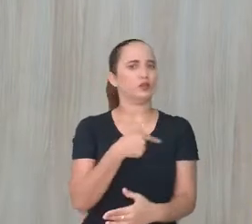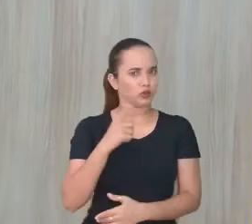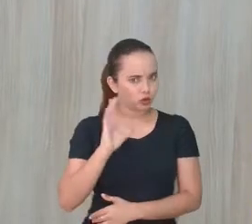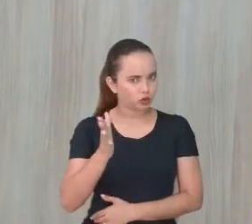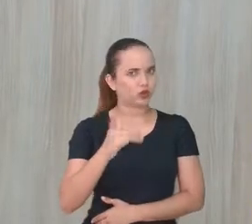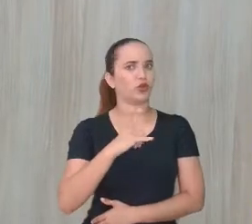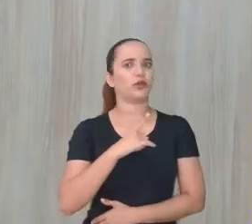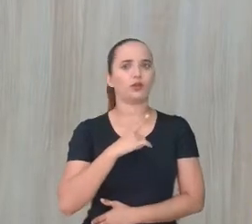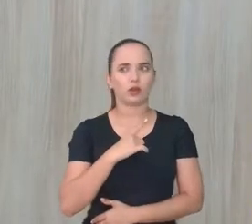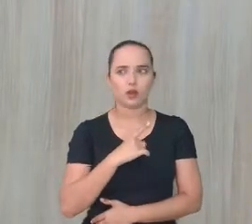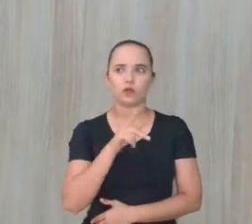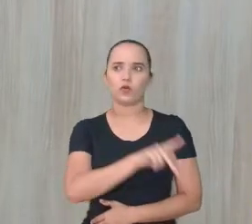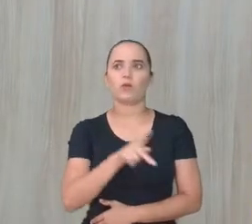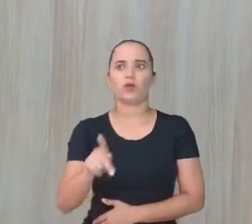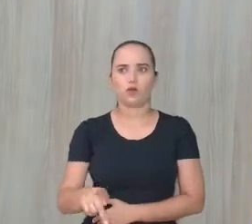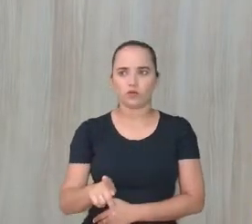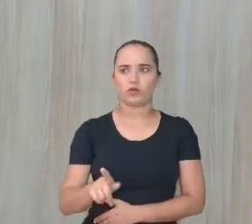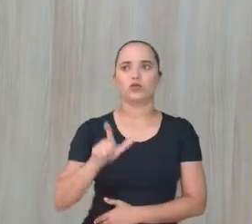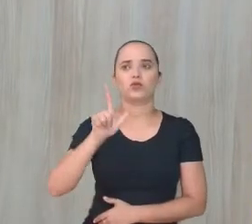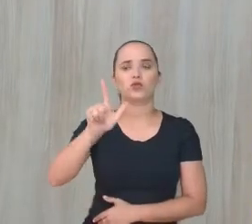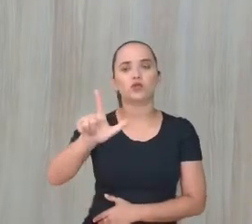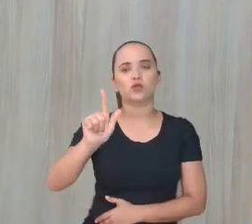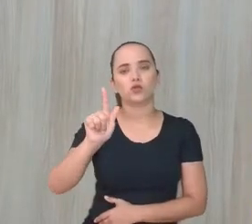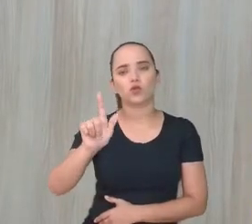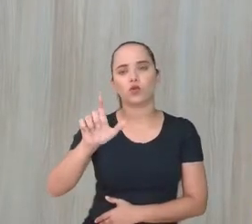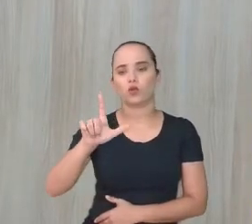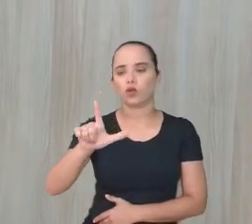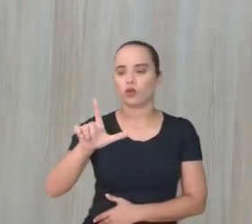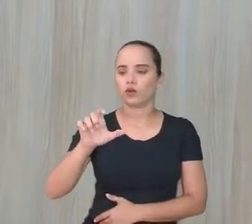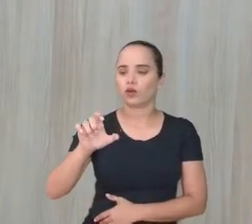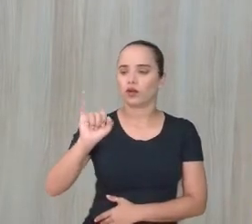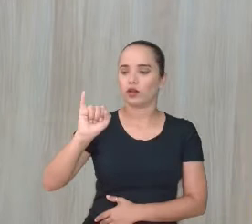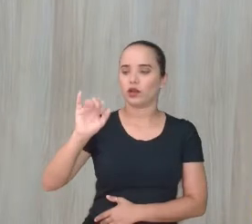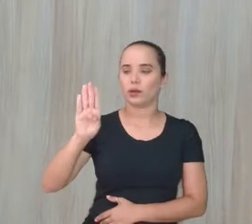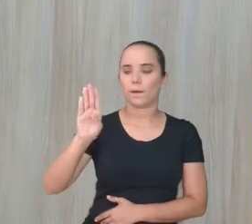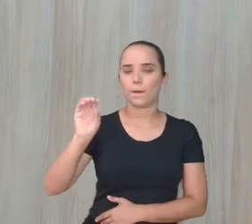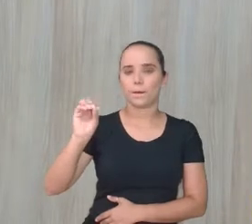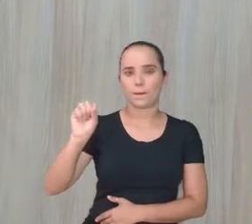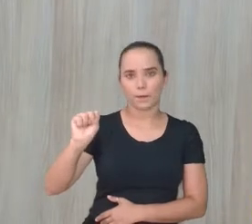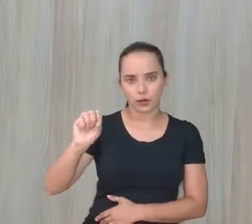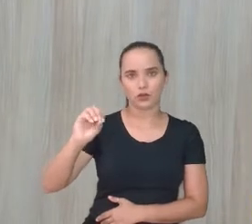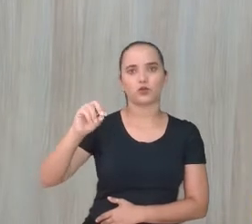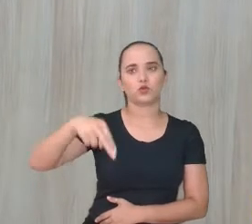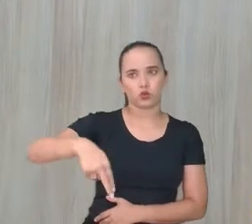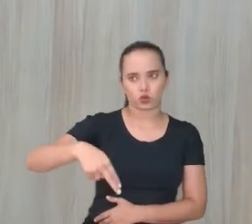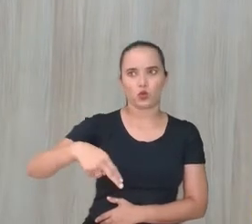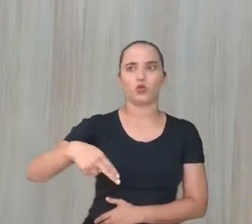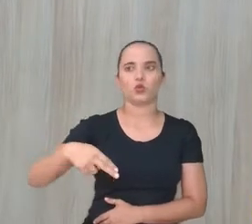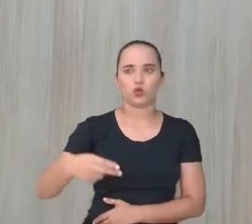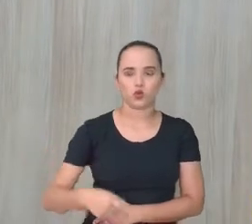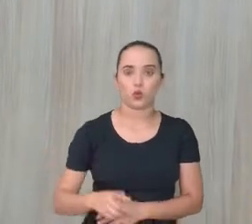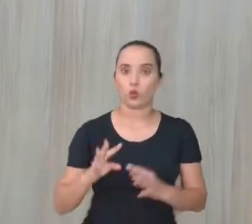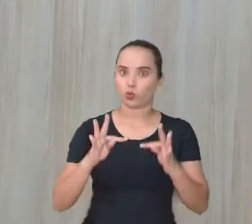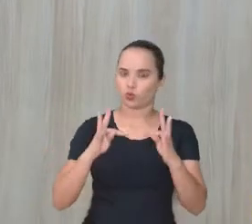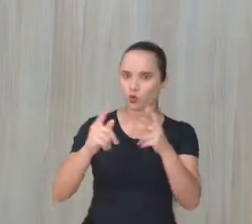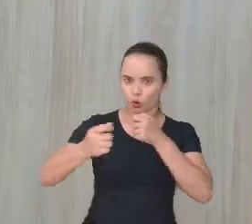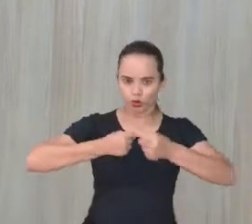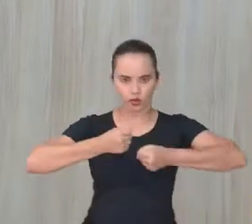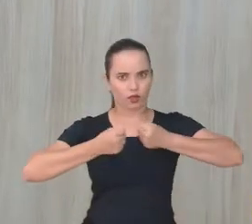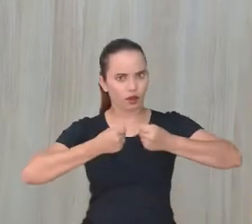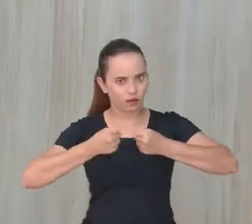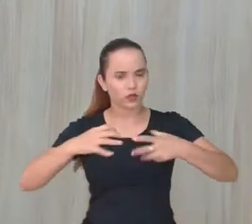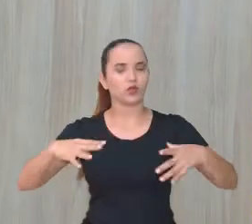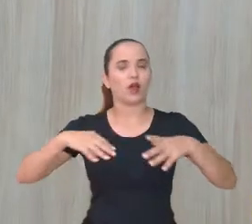com o professor Gleibson Luiz dos Santos. A conversa toda, a entrevista toda, na íntegra, está lá na